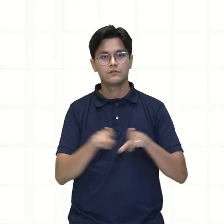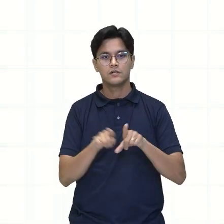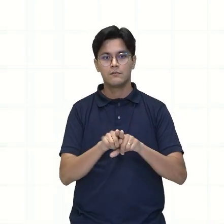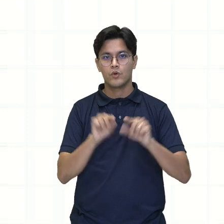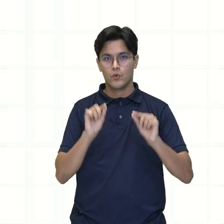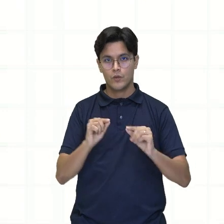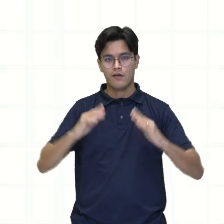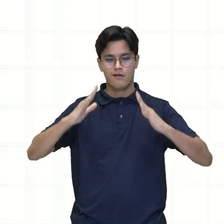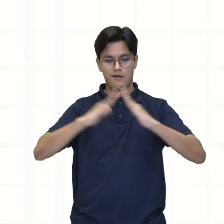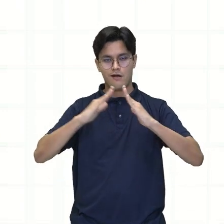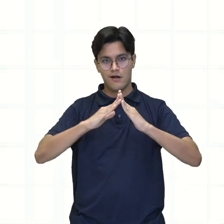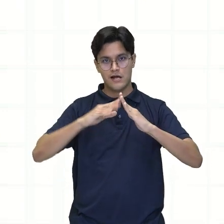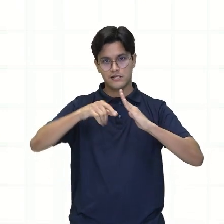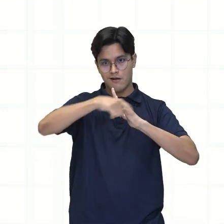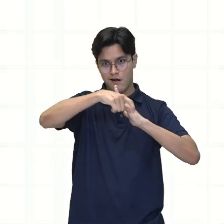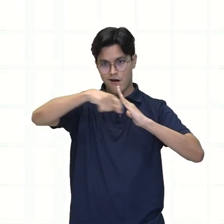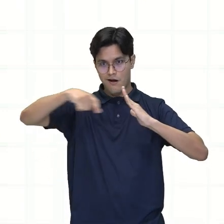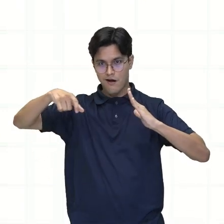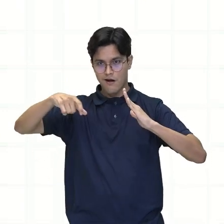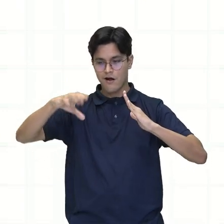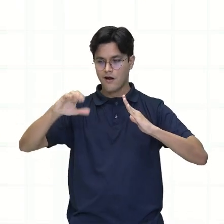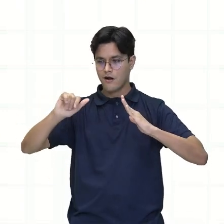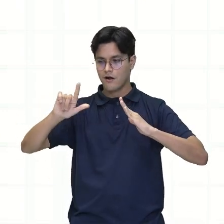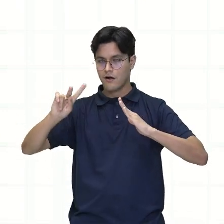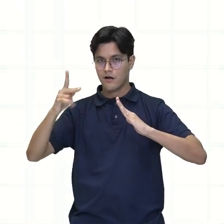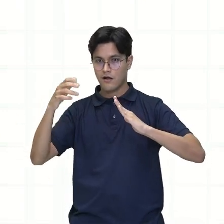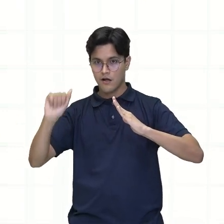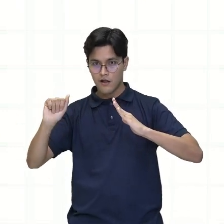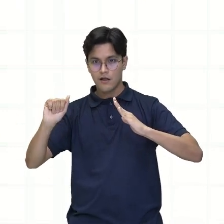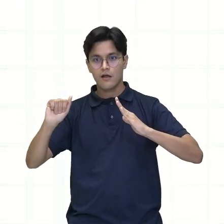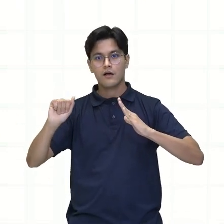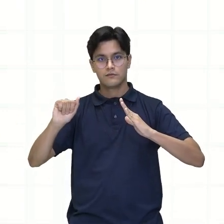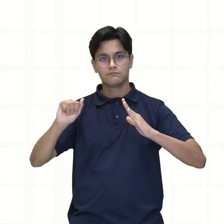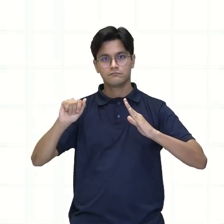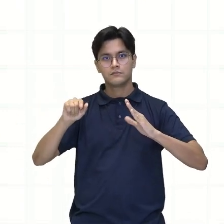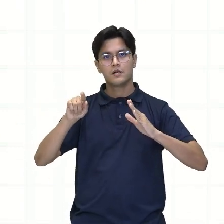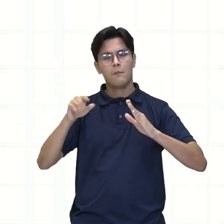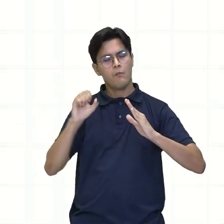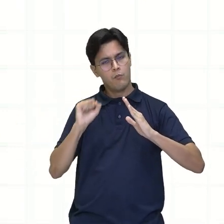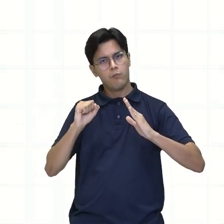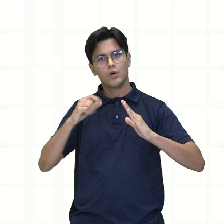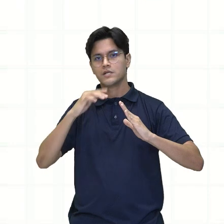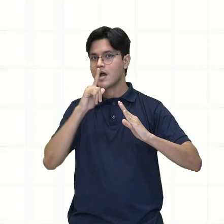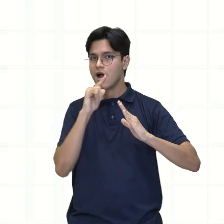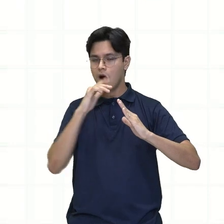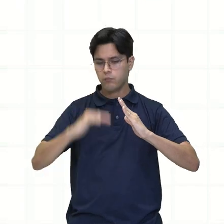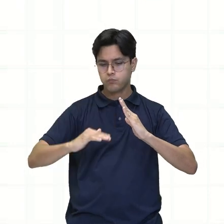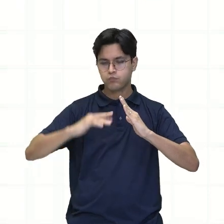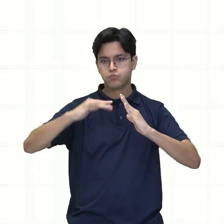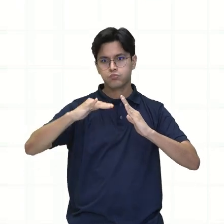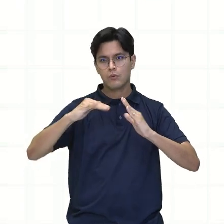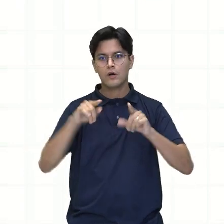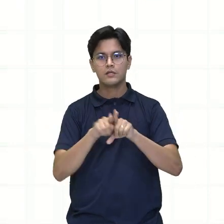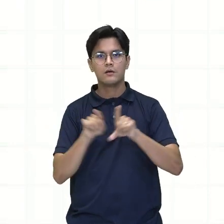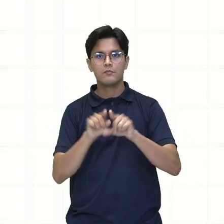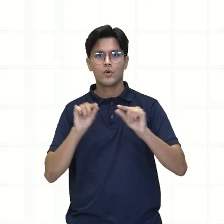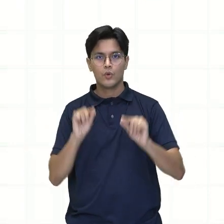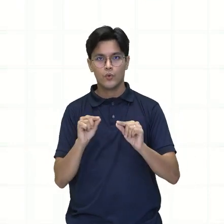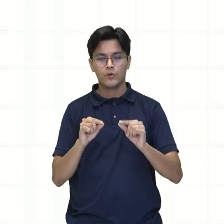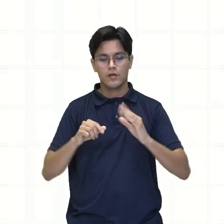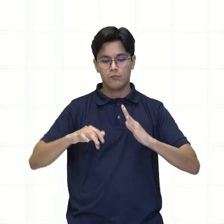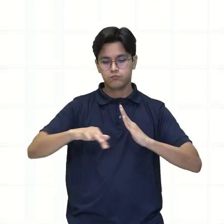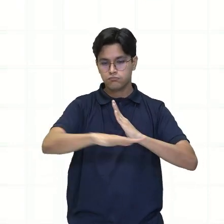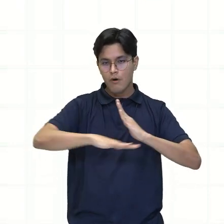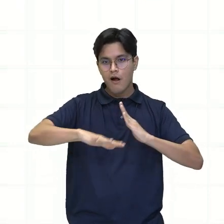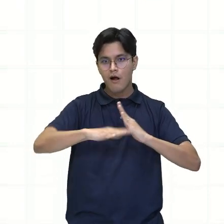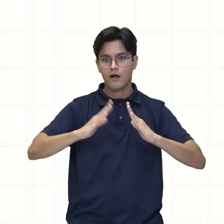de casa e coloque areia nos cacos de vidro de muros que possam acumular água. Então, até essa limpeza externa da